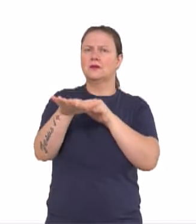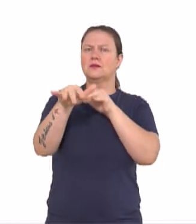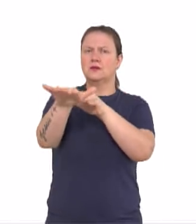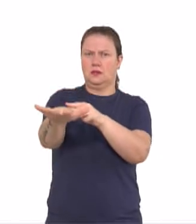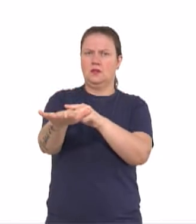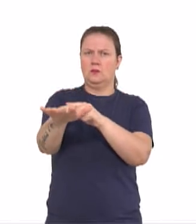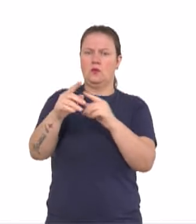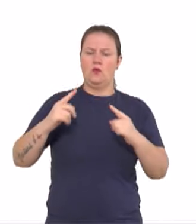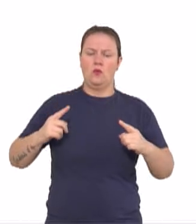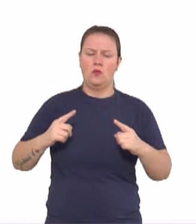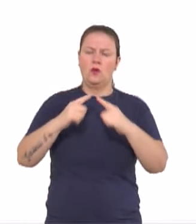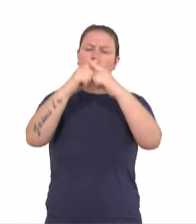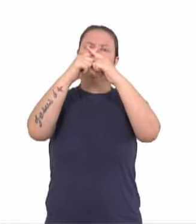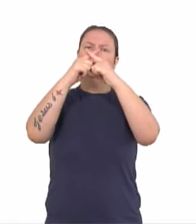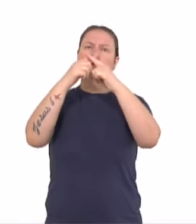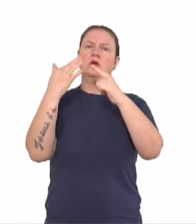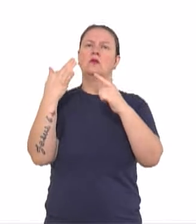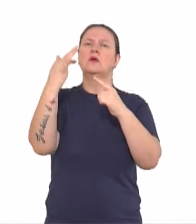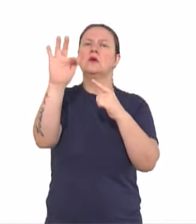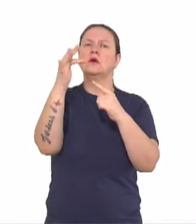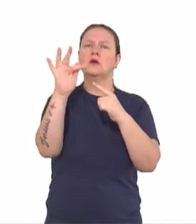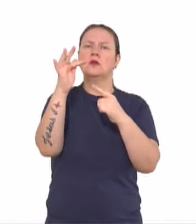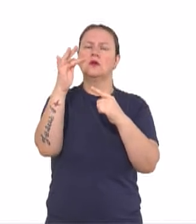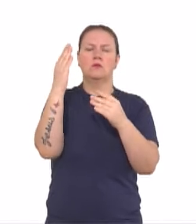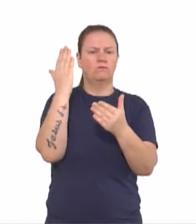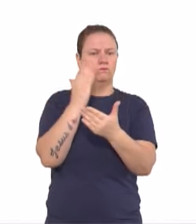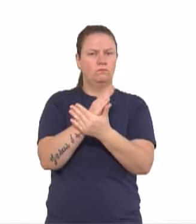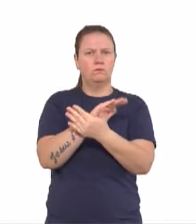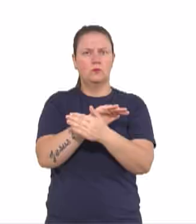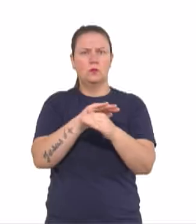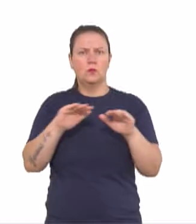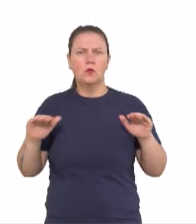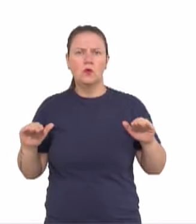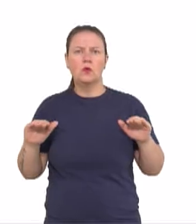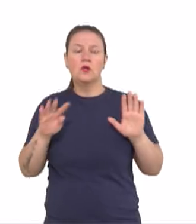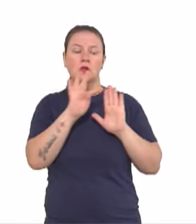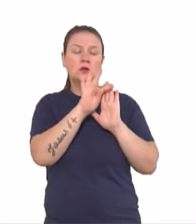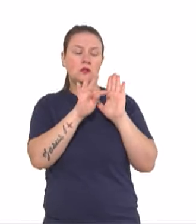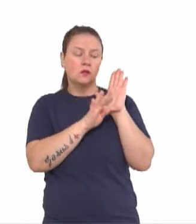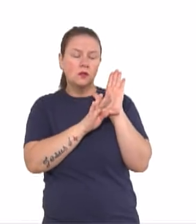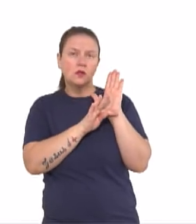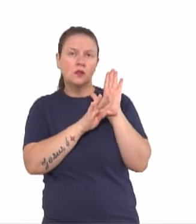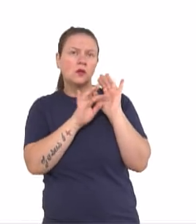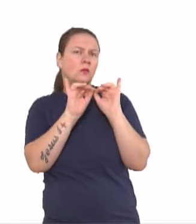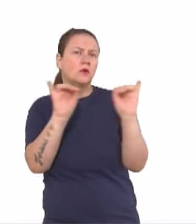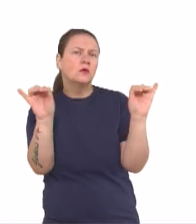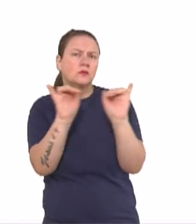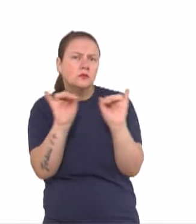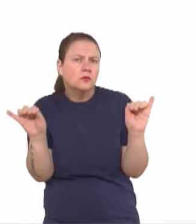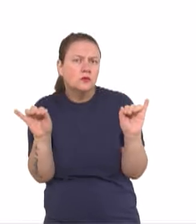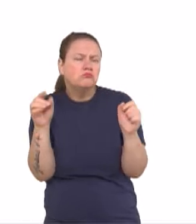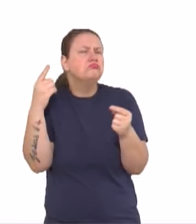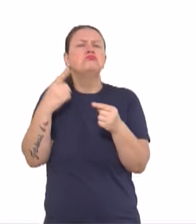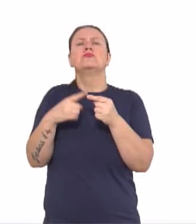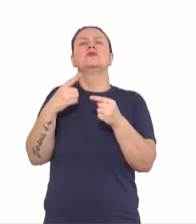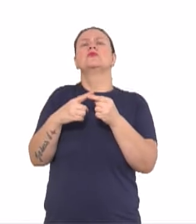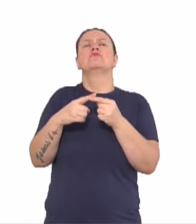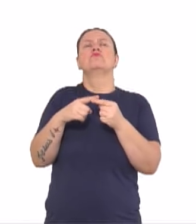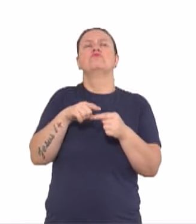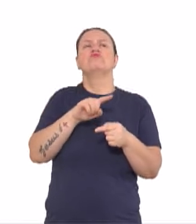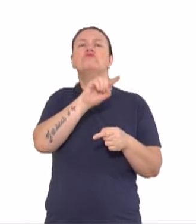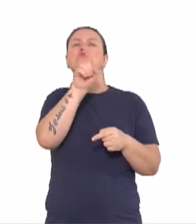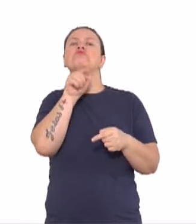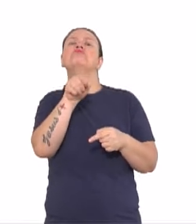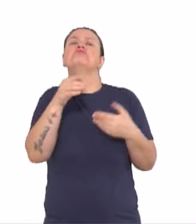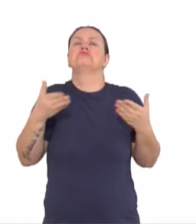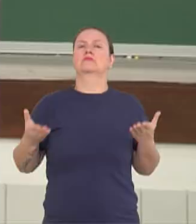encerrado. Esse texto é considerado notícia por quê? Né? Então vamos retomar aquele outro texto anterior que nós lemos no